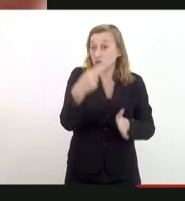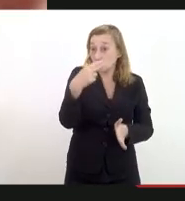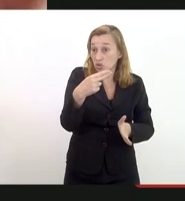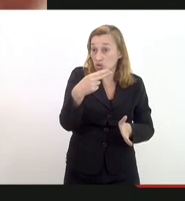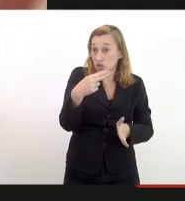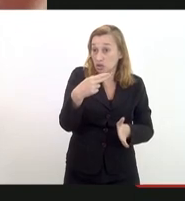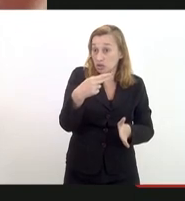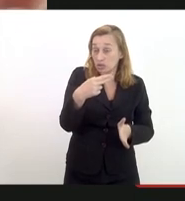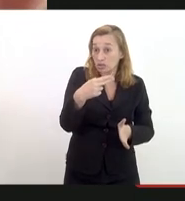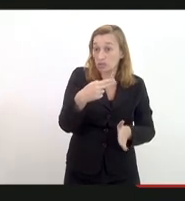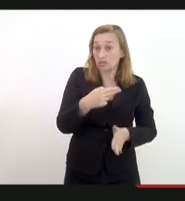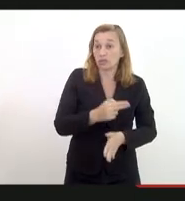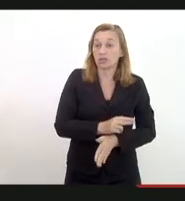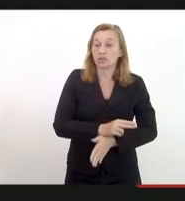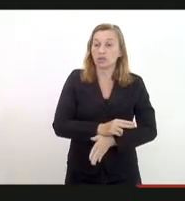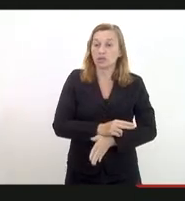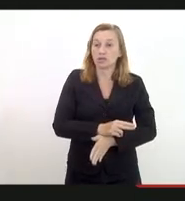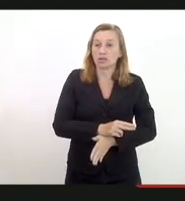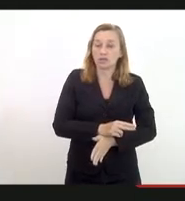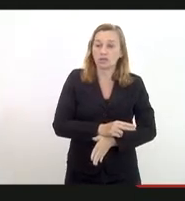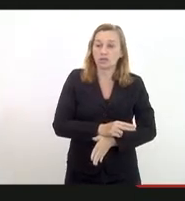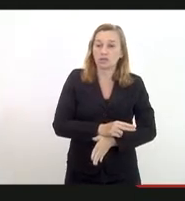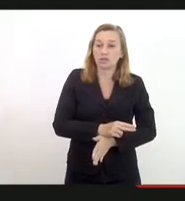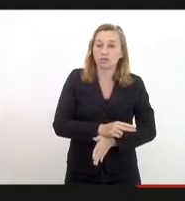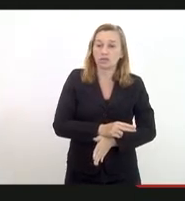agora? Pacientes graves. Ai, meu Deus. Já se